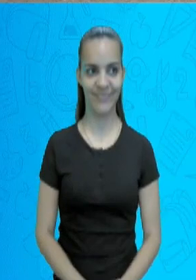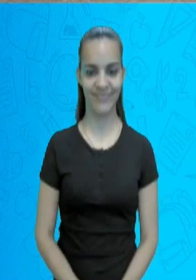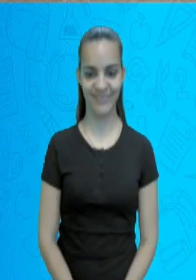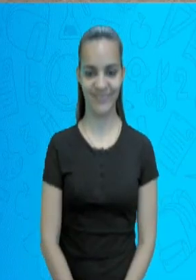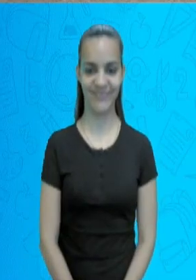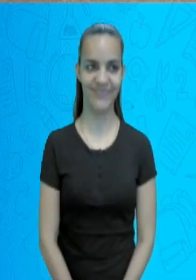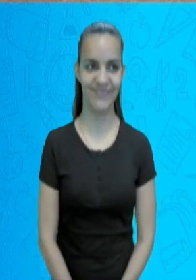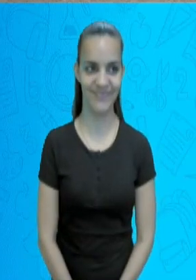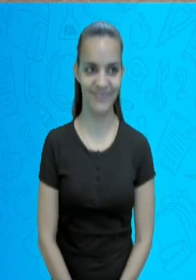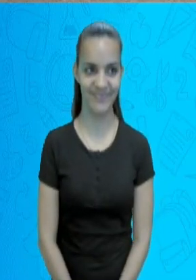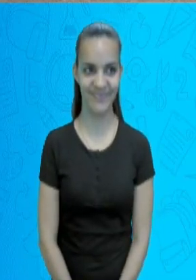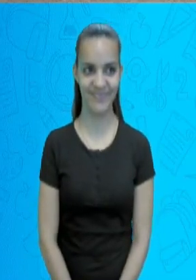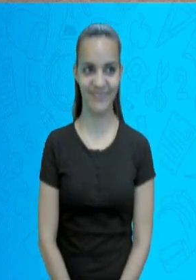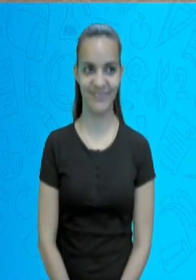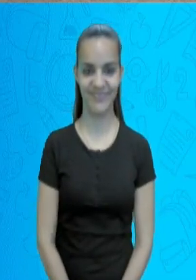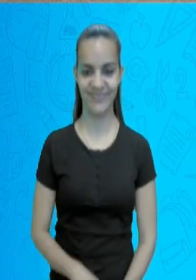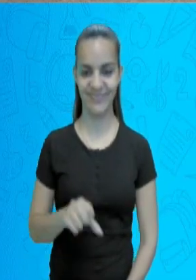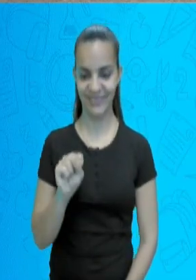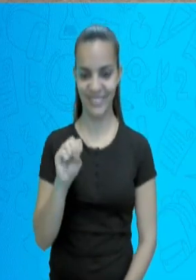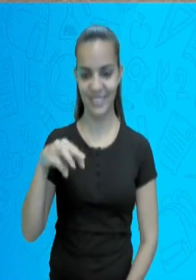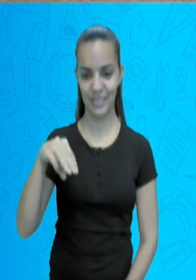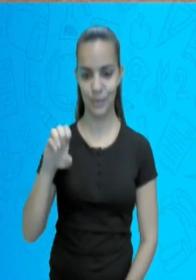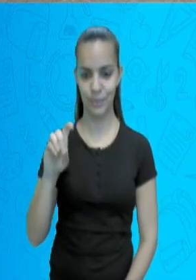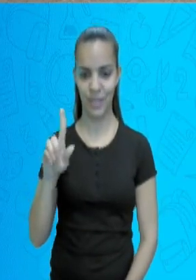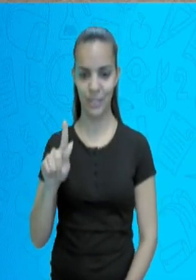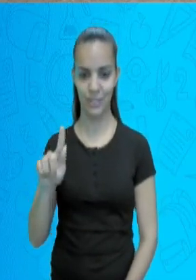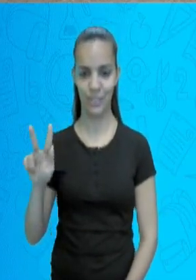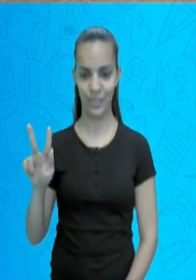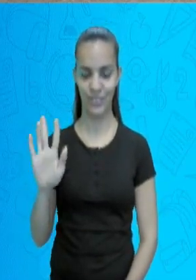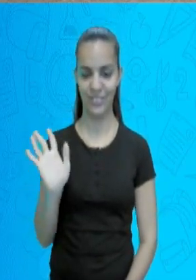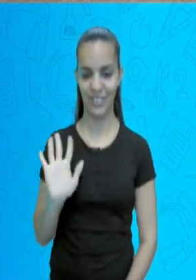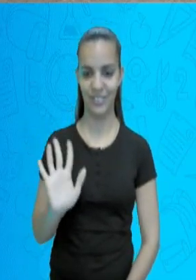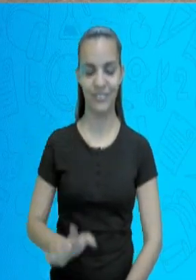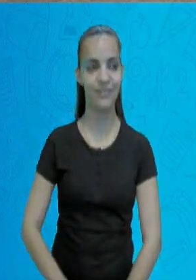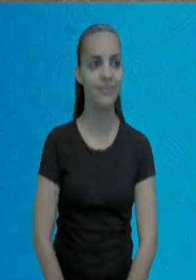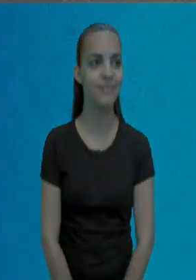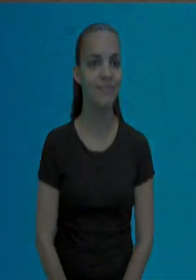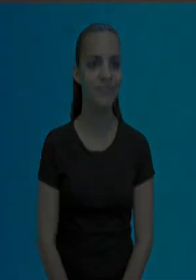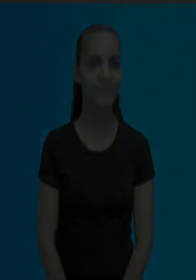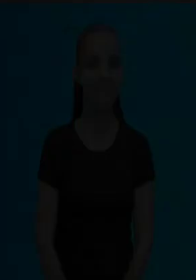do YouTube. SMED-GV. Tá bom? Tchau, tchau.